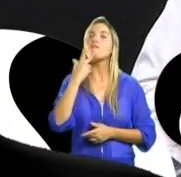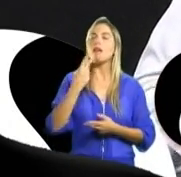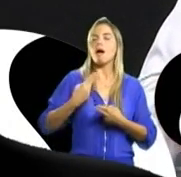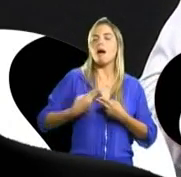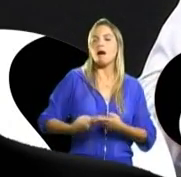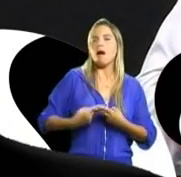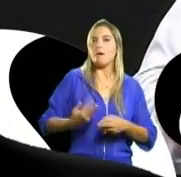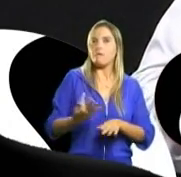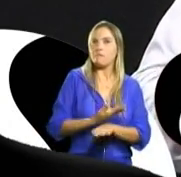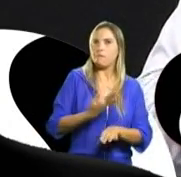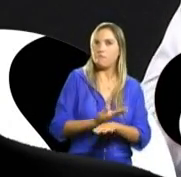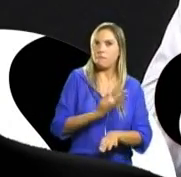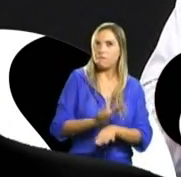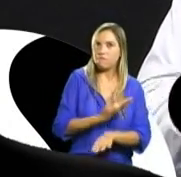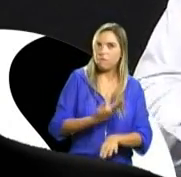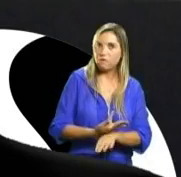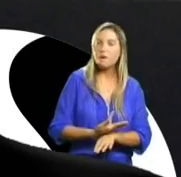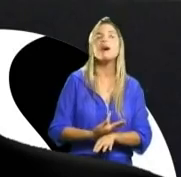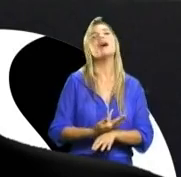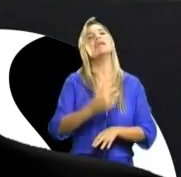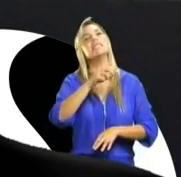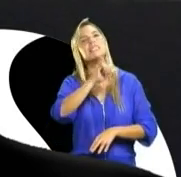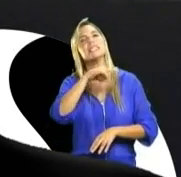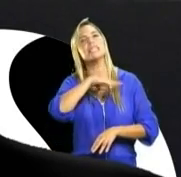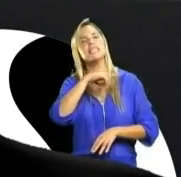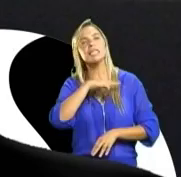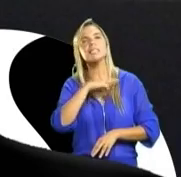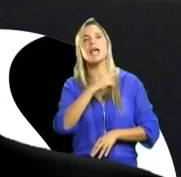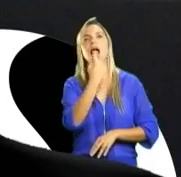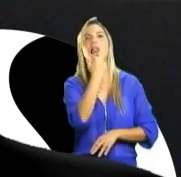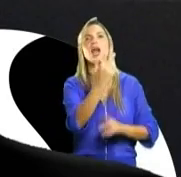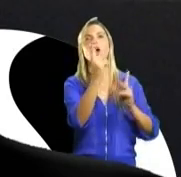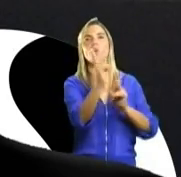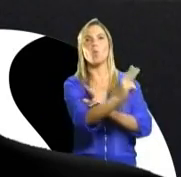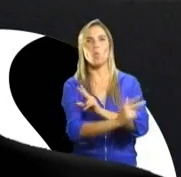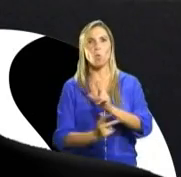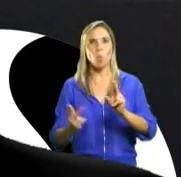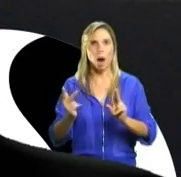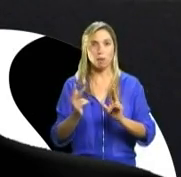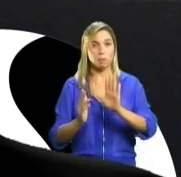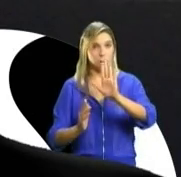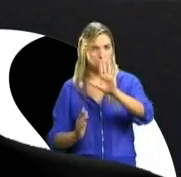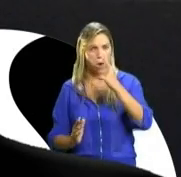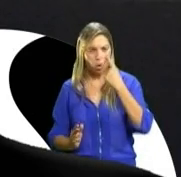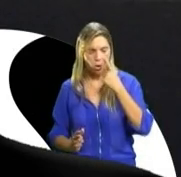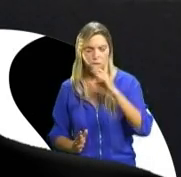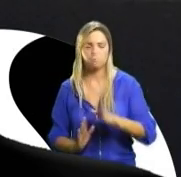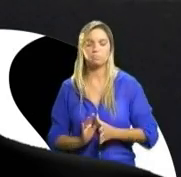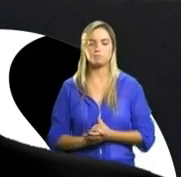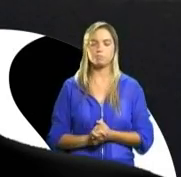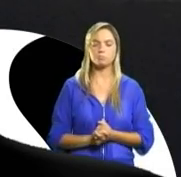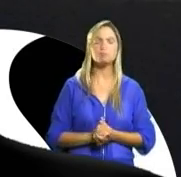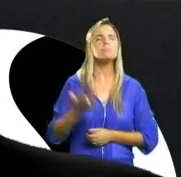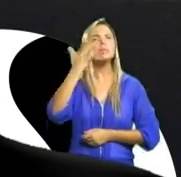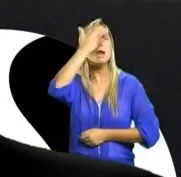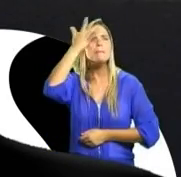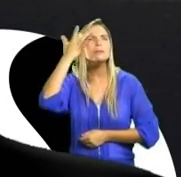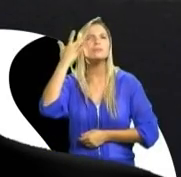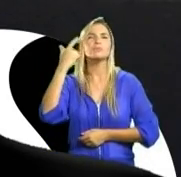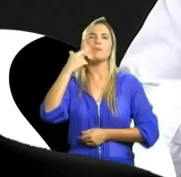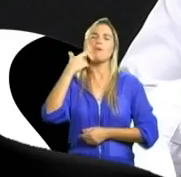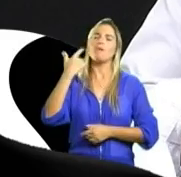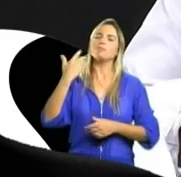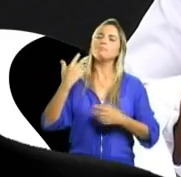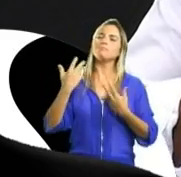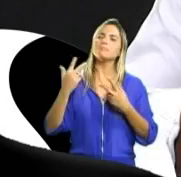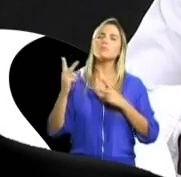nos idiotas. Então, ou seja, o espaço da tolerância em excessivo também acaba que idiotiza o sujeito.